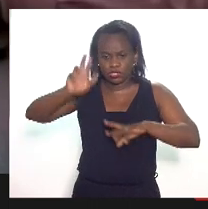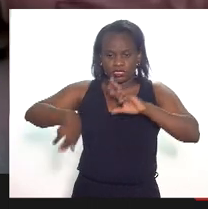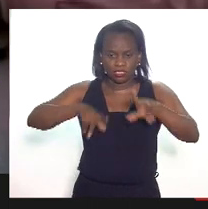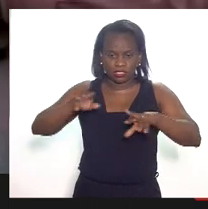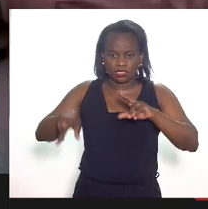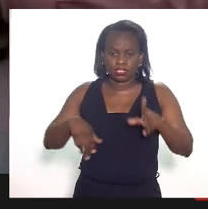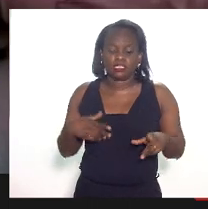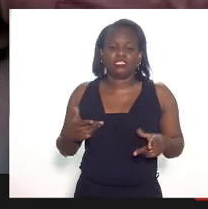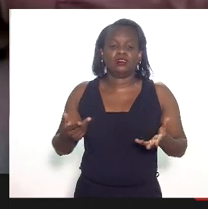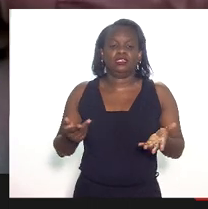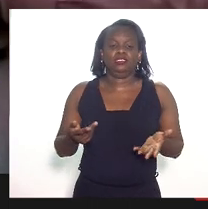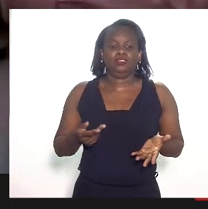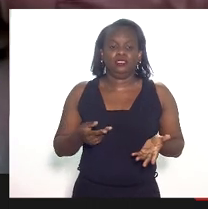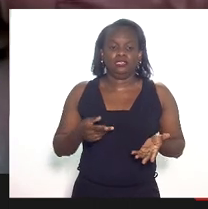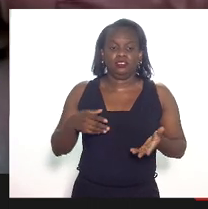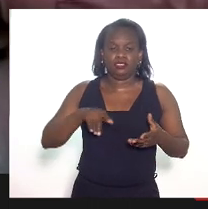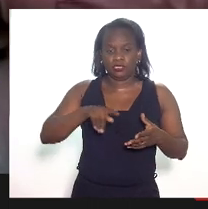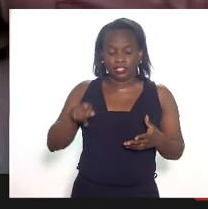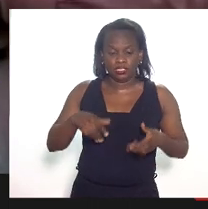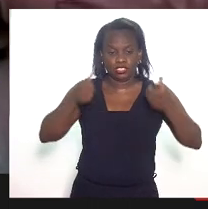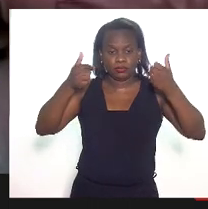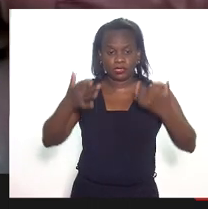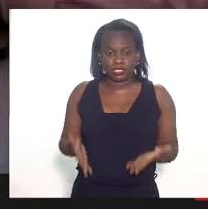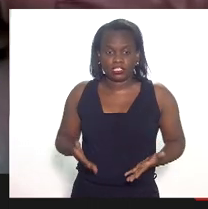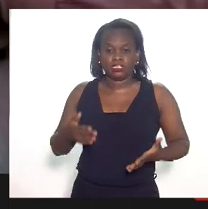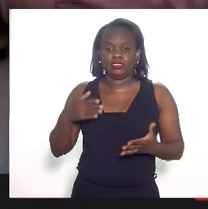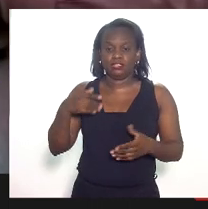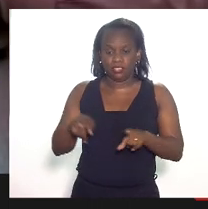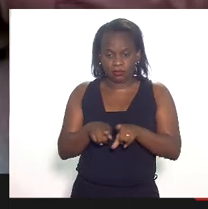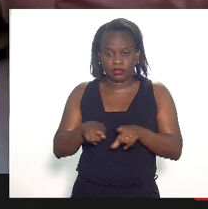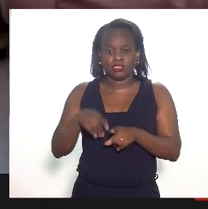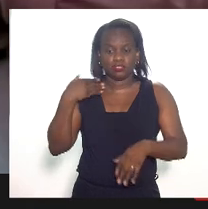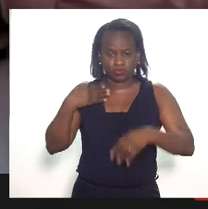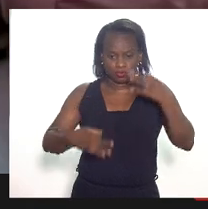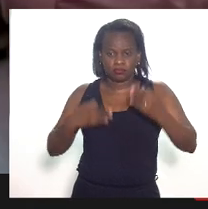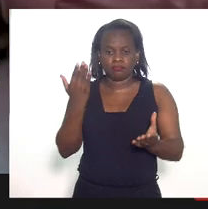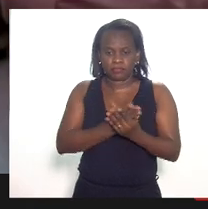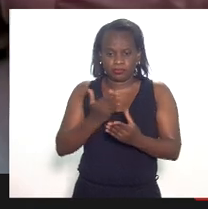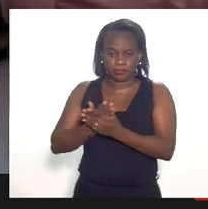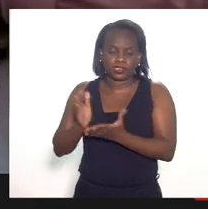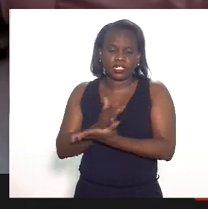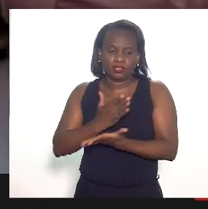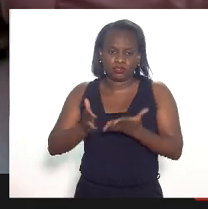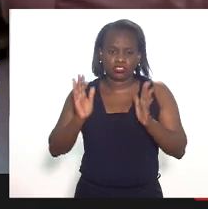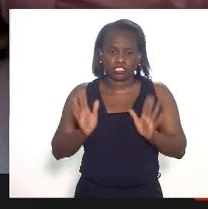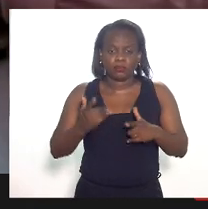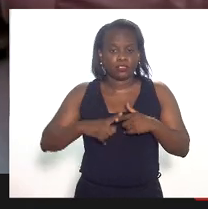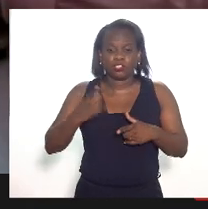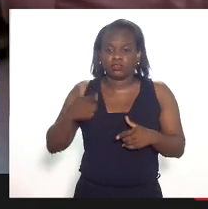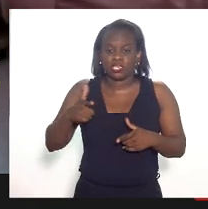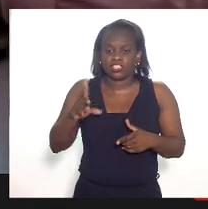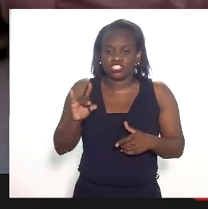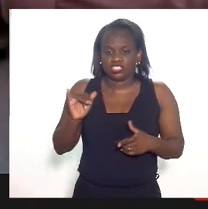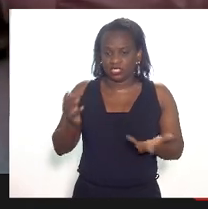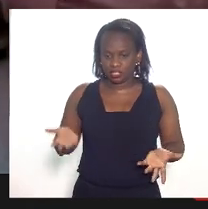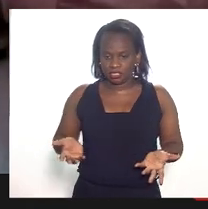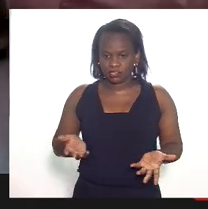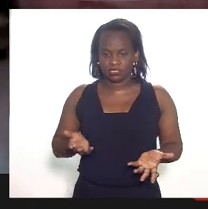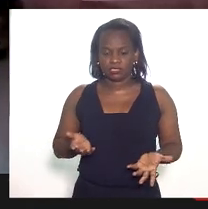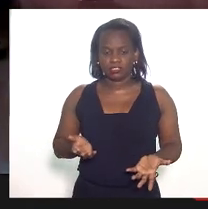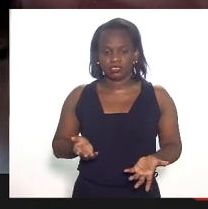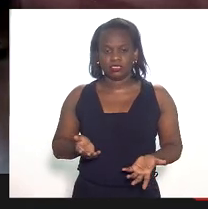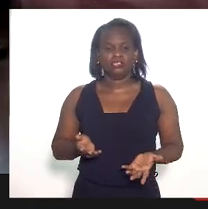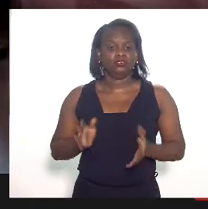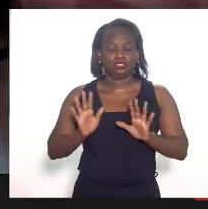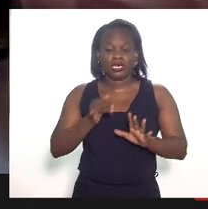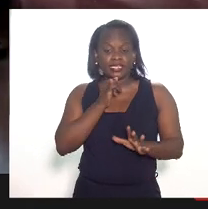deu sobre esse tempo, e eles estão judicializando, inclusive, porque não tem a data. Por exemplo, só